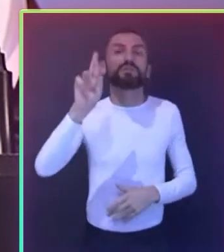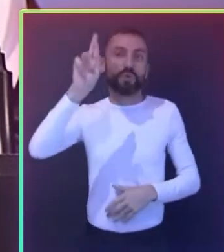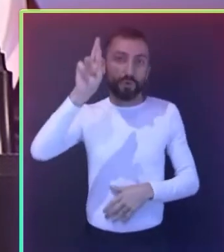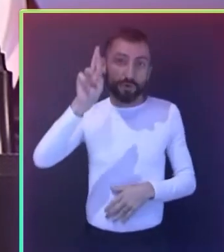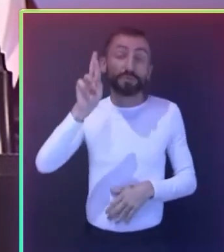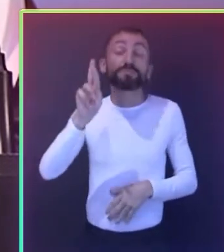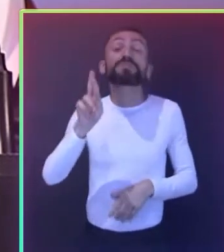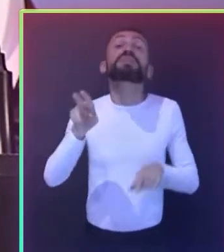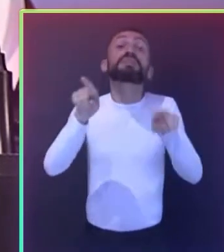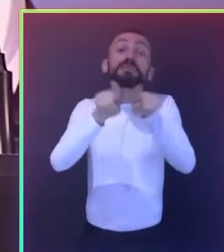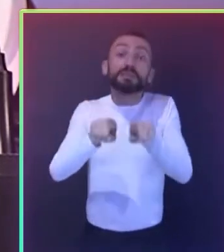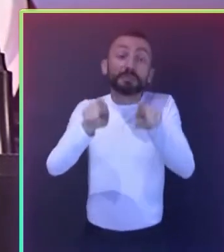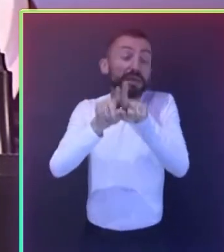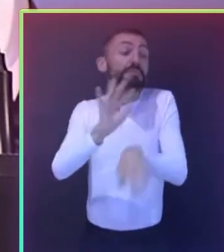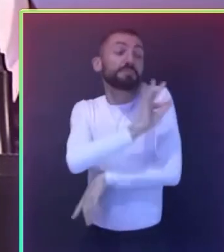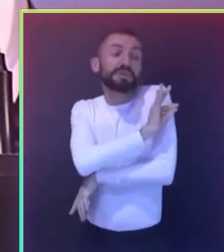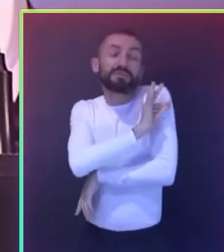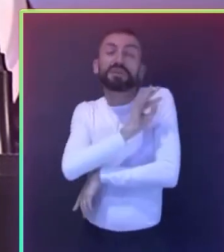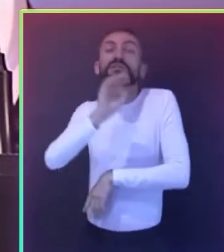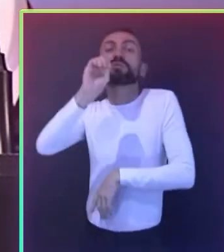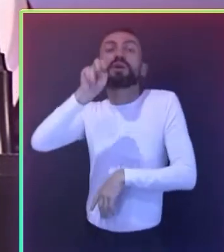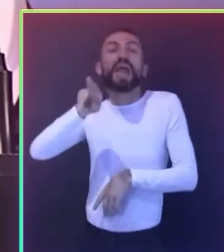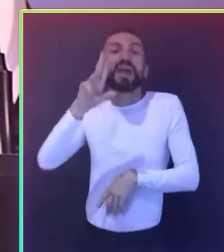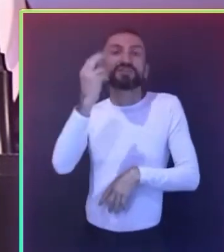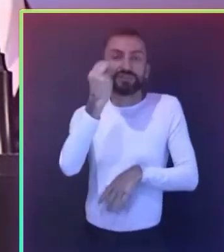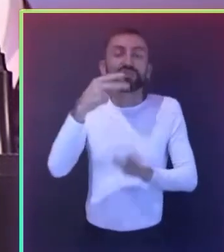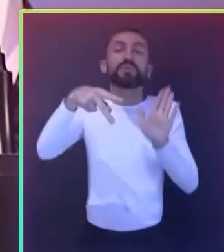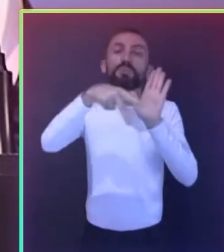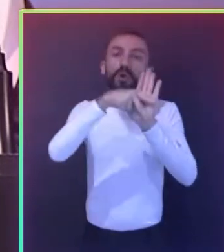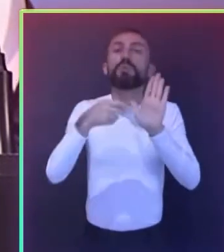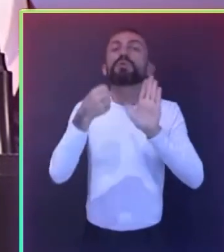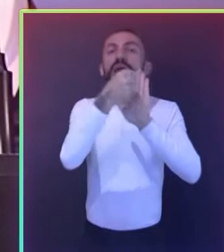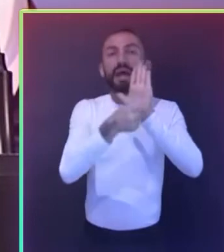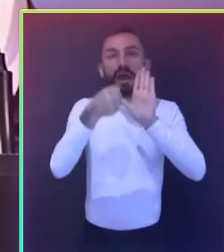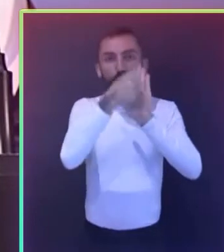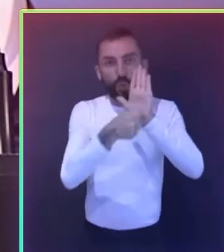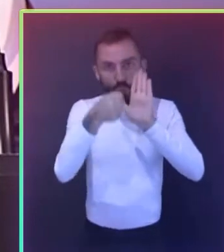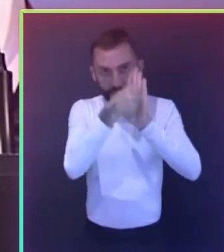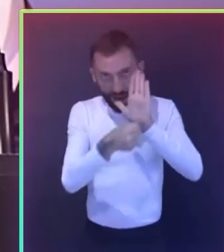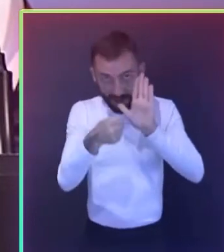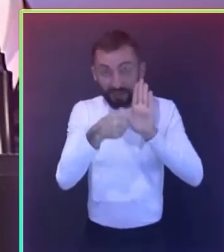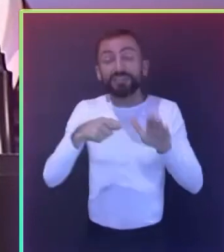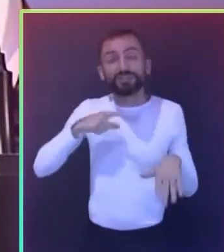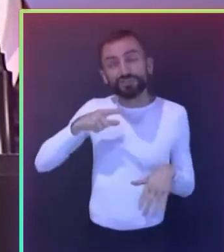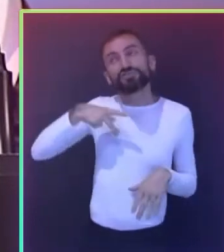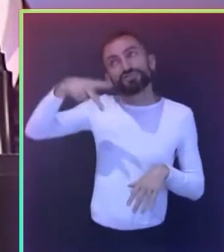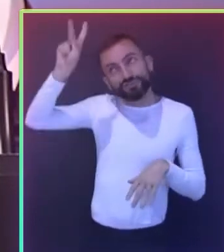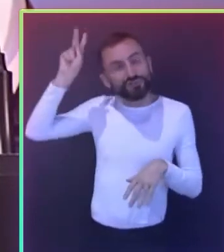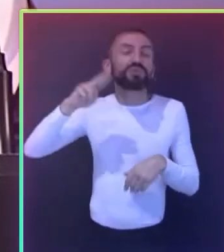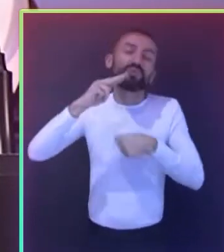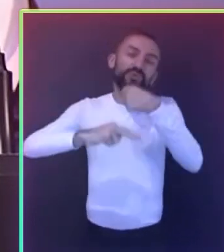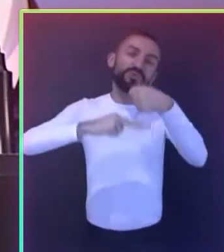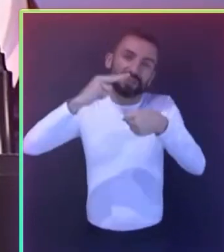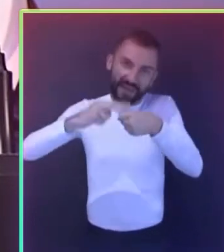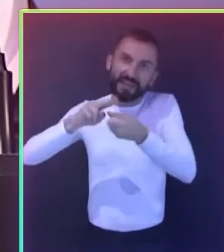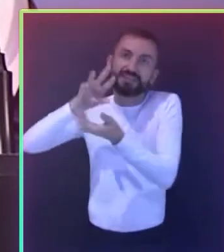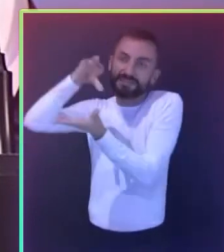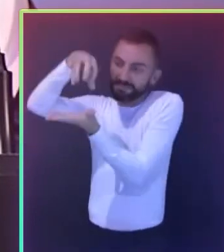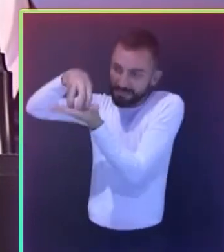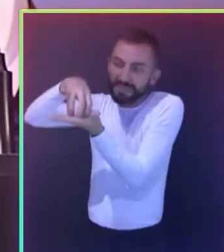o prefeito Edinho Silva Prefeito de Araraquara da nossa querida UNESP de Araraquara